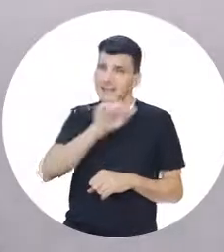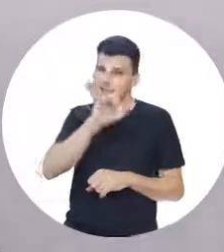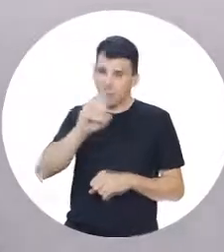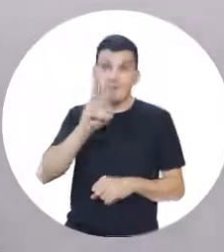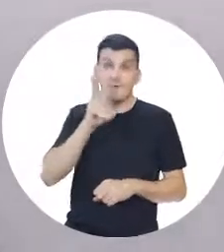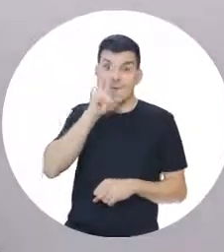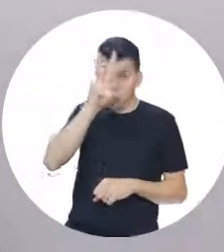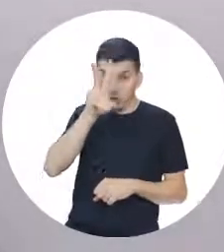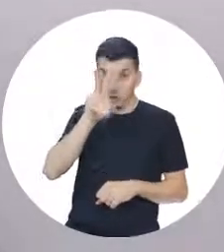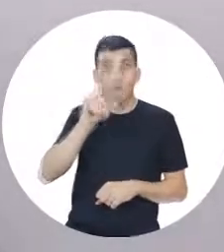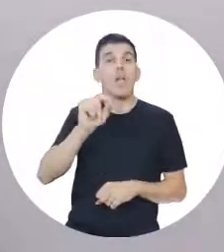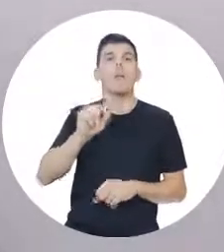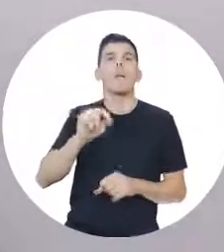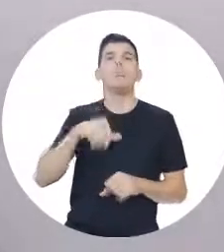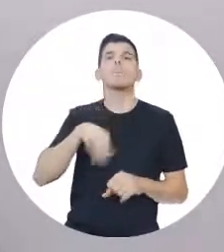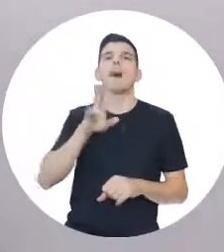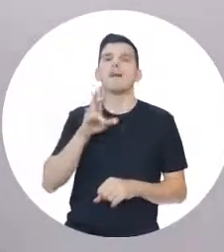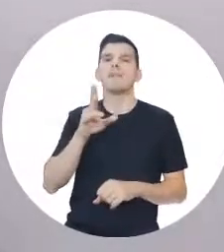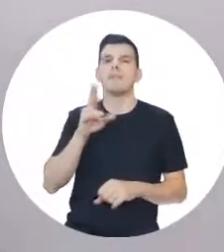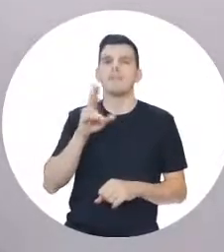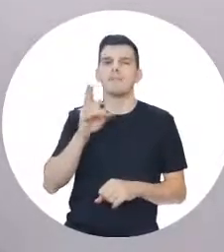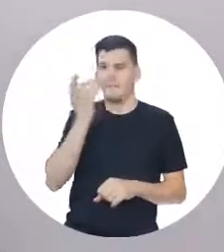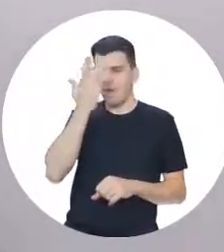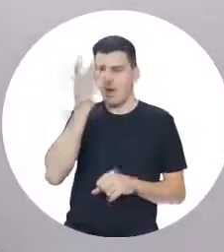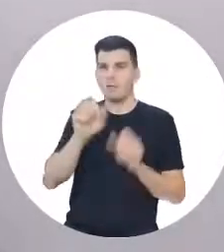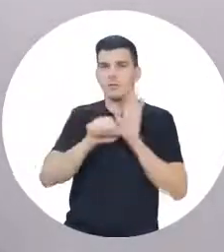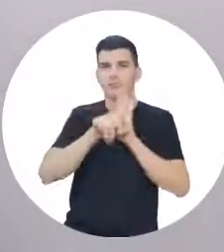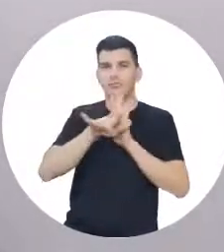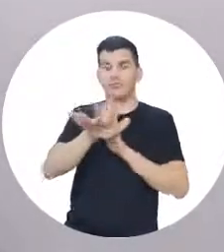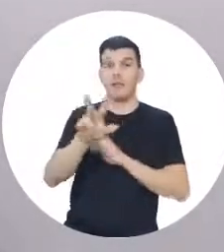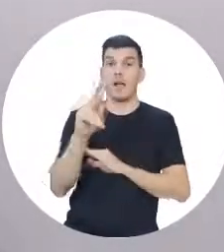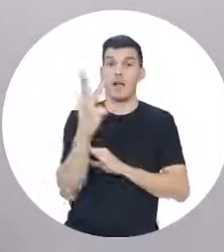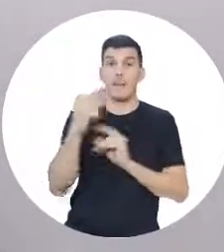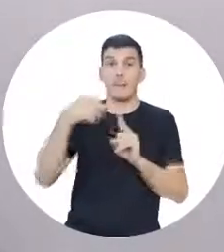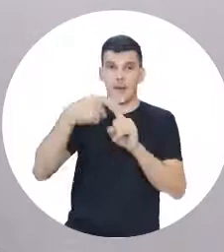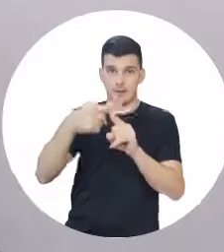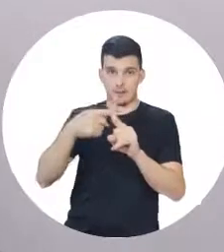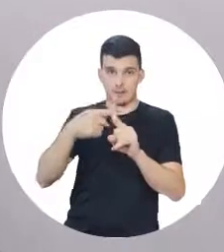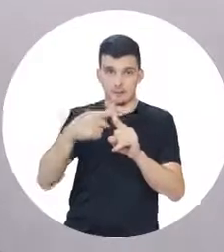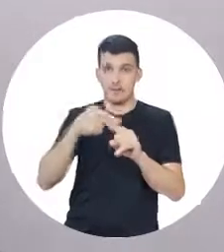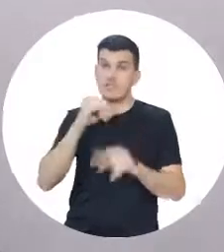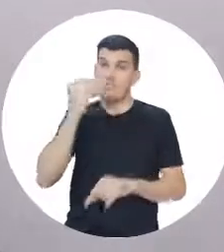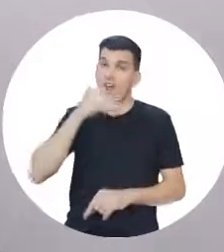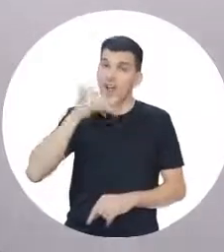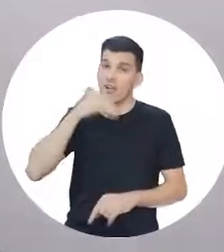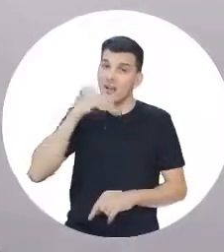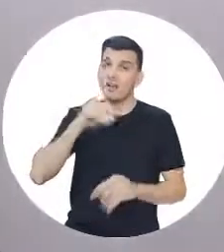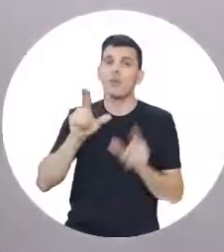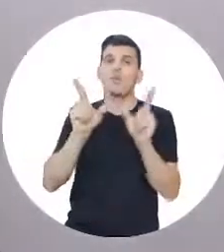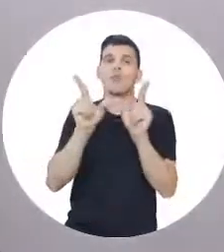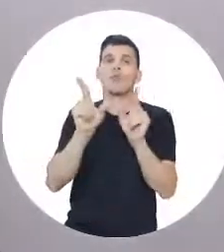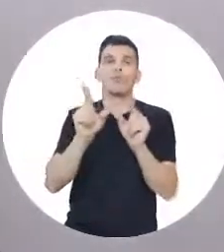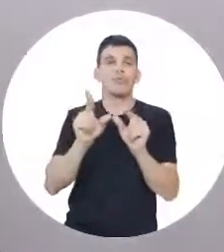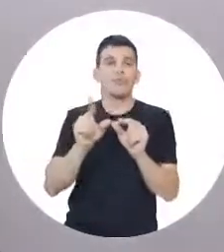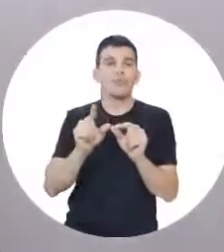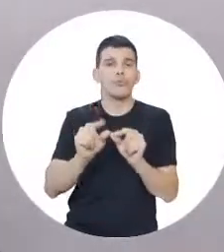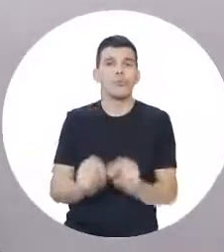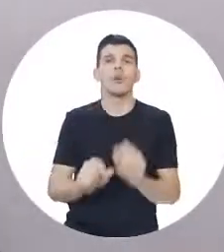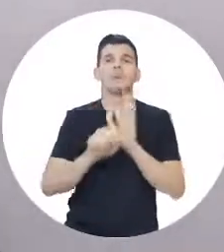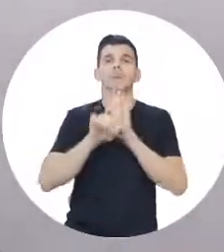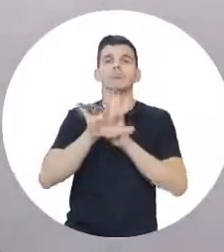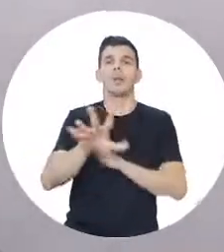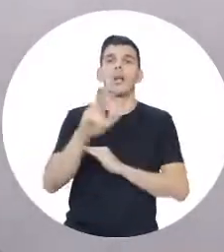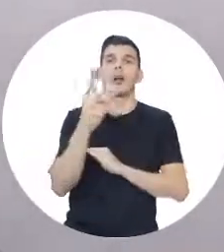for, mais fácil ele libera H+. Quanto mais fraco o ácido for, menor será